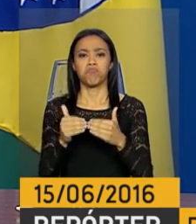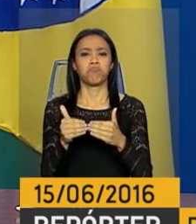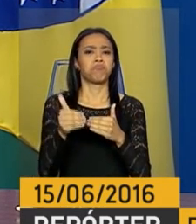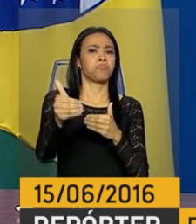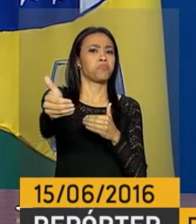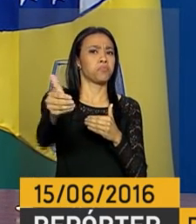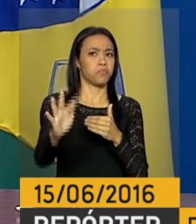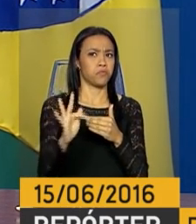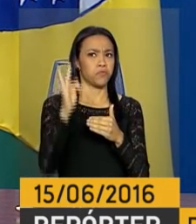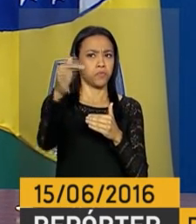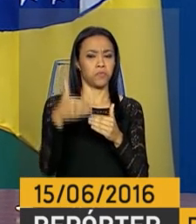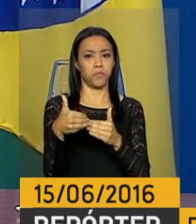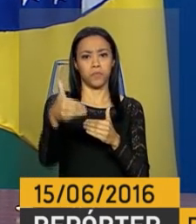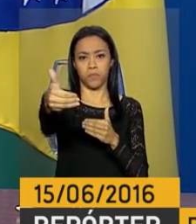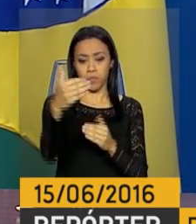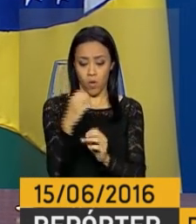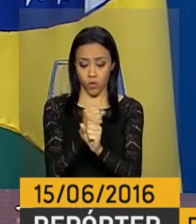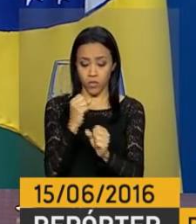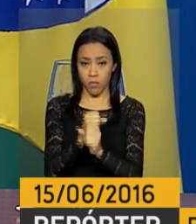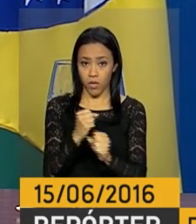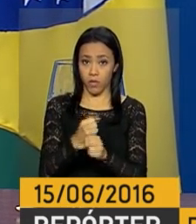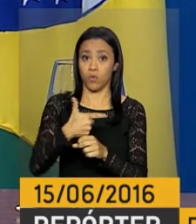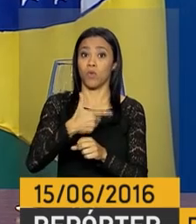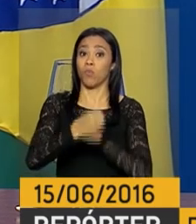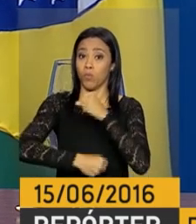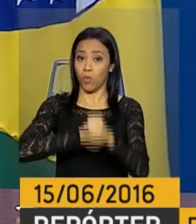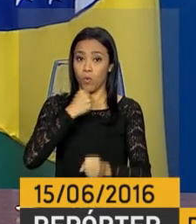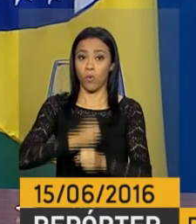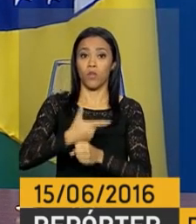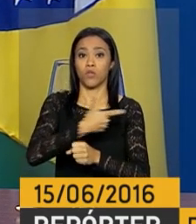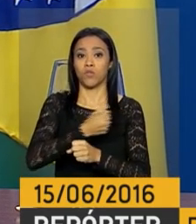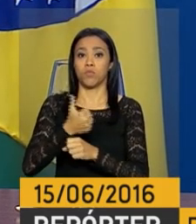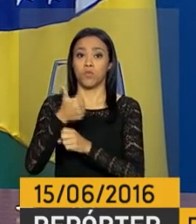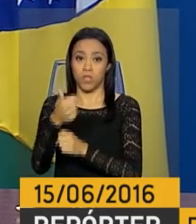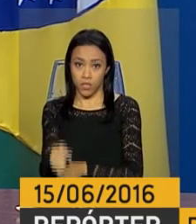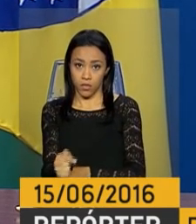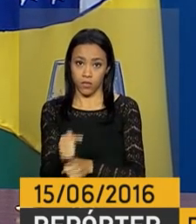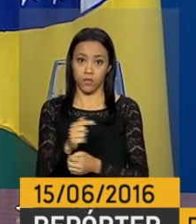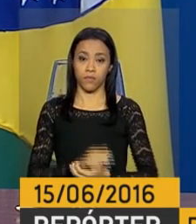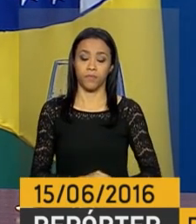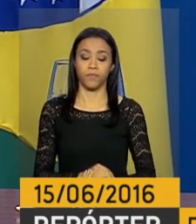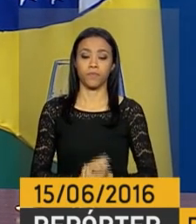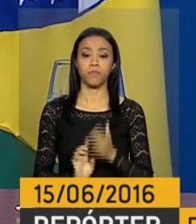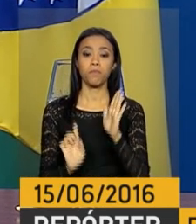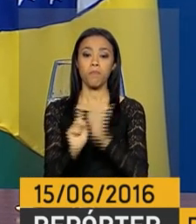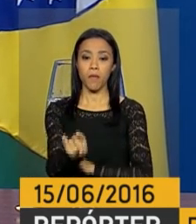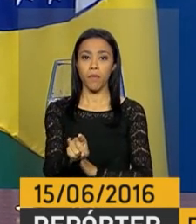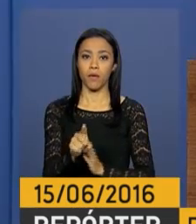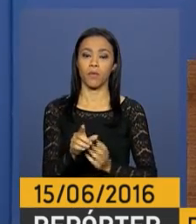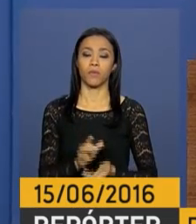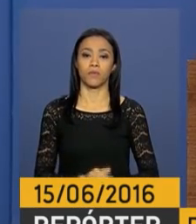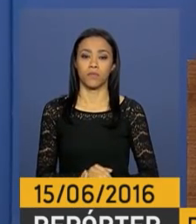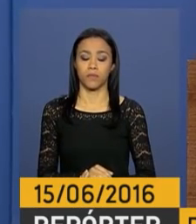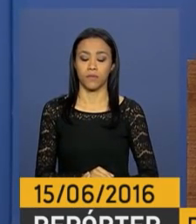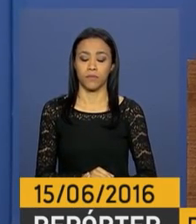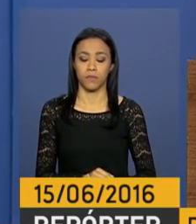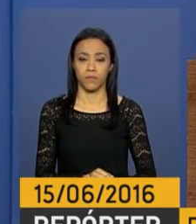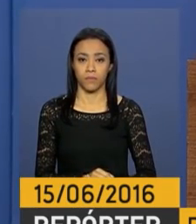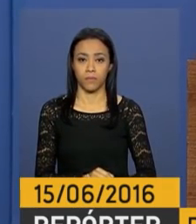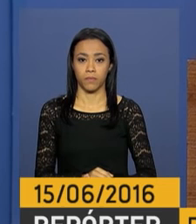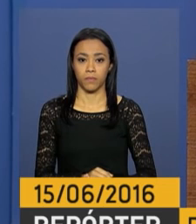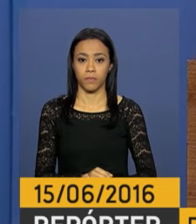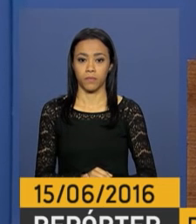resultado orçamentário pro ano de 2017. Alonso Solto Reuters.